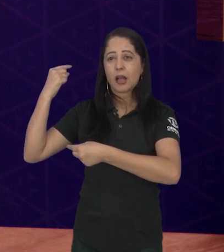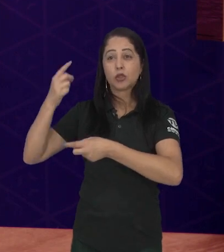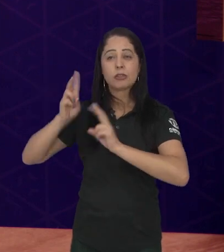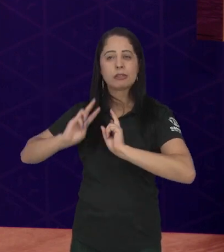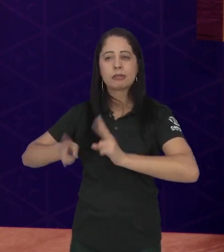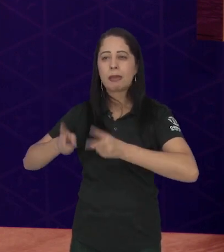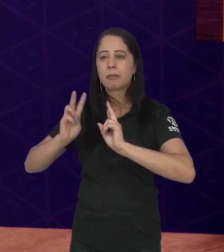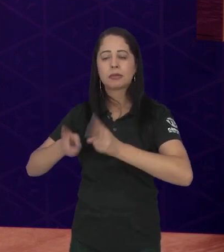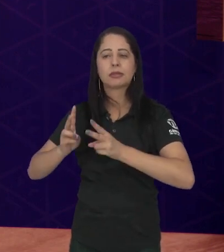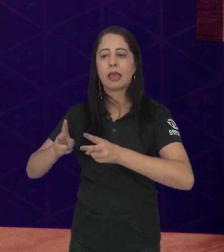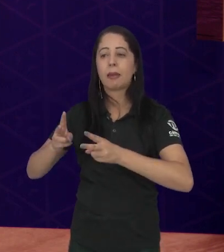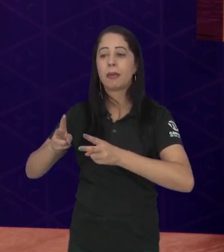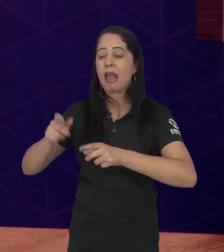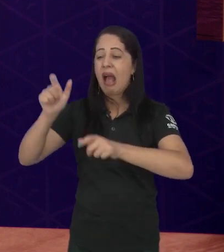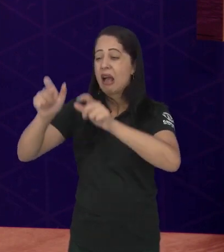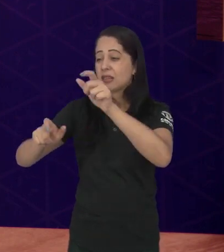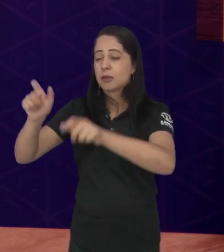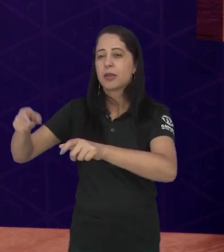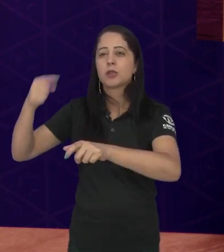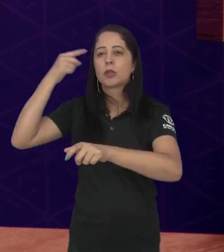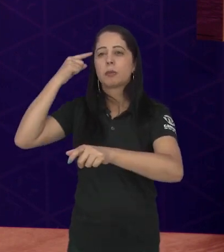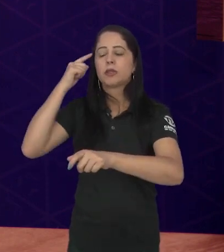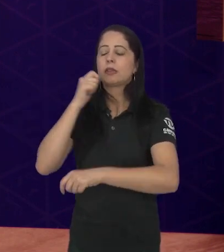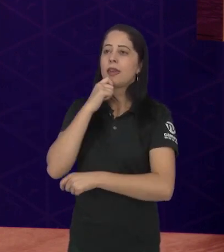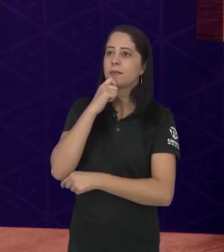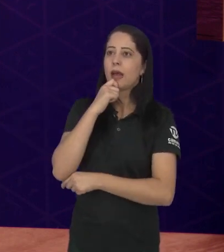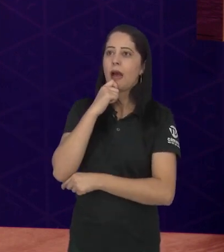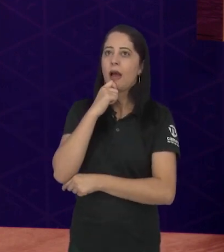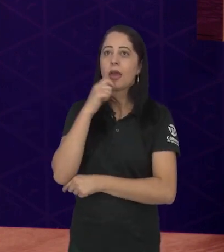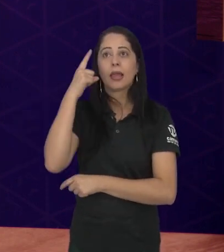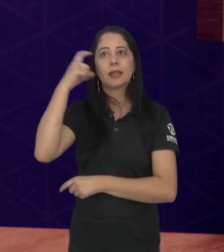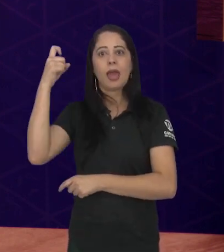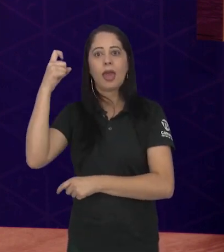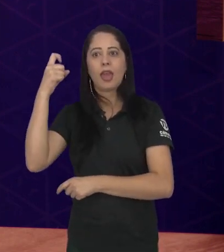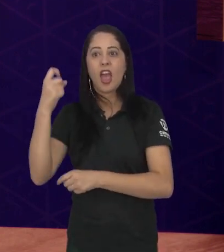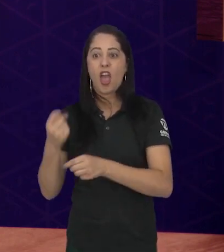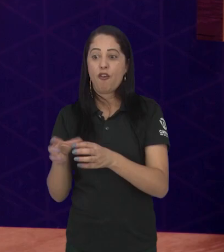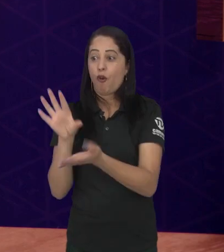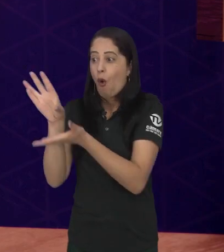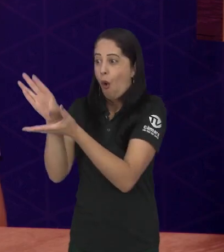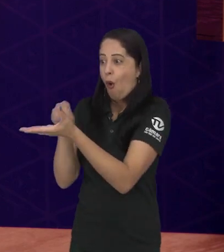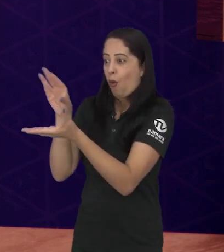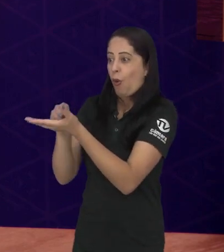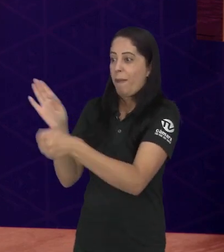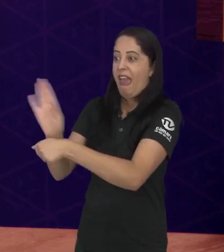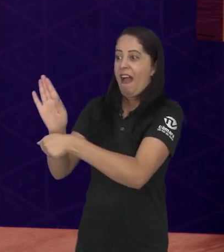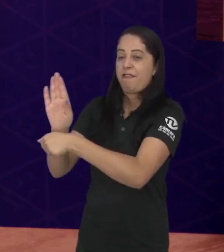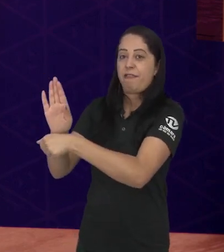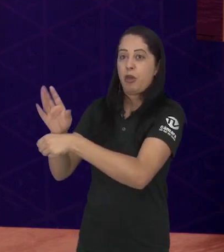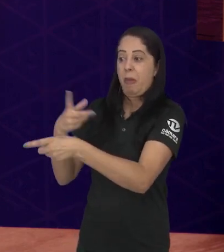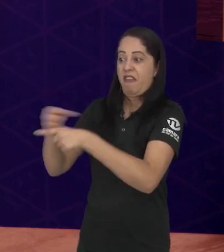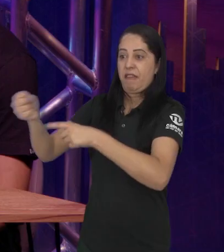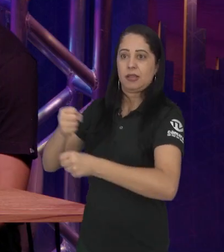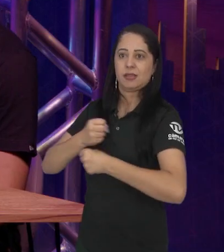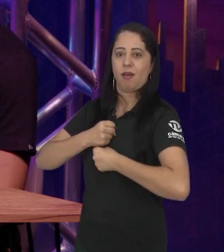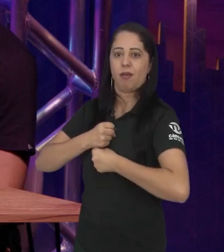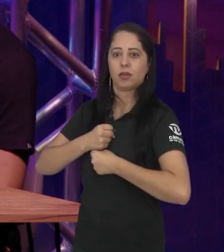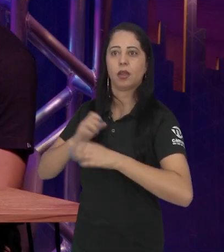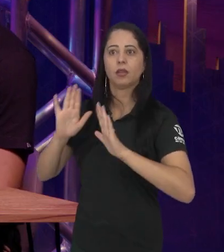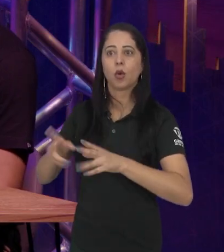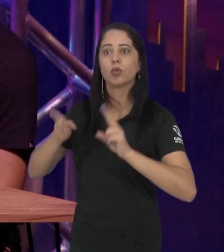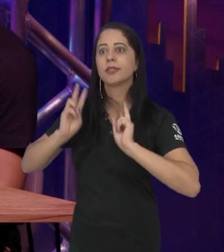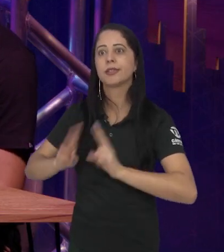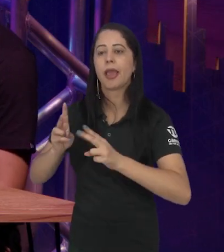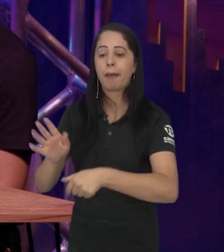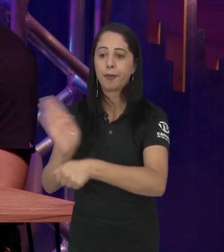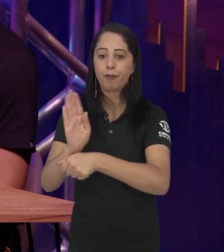uma crítica à academia que todos os filmes eles seguiam um padrãozinho para conseguir ganhar o Oscar, né?